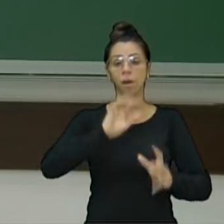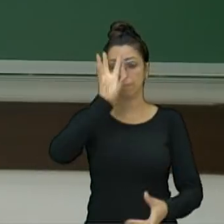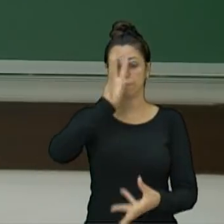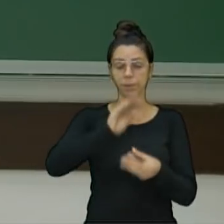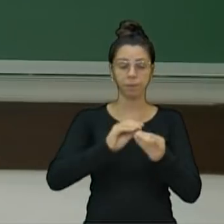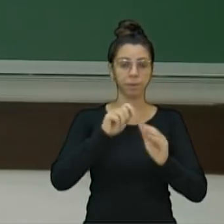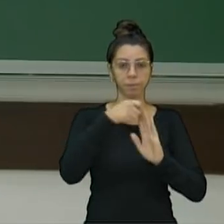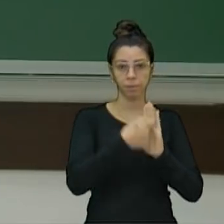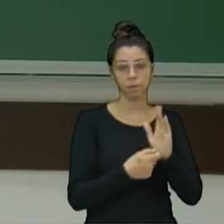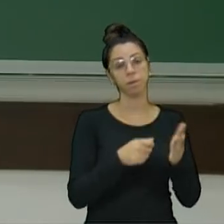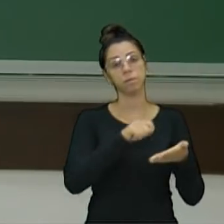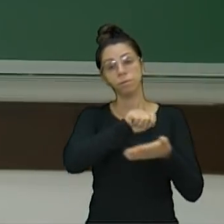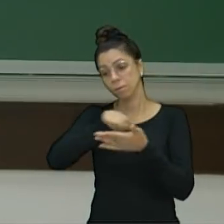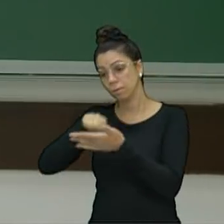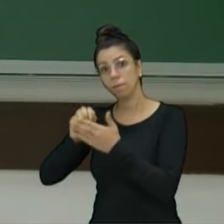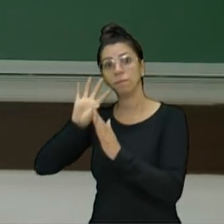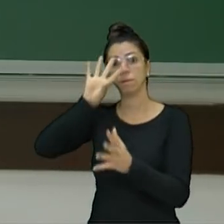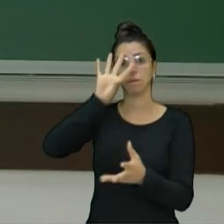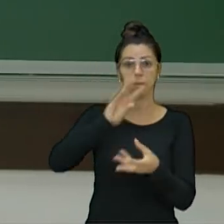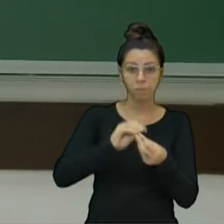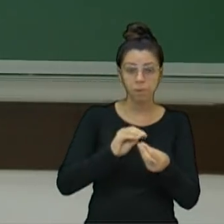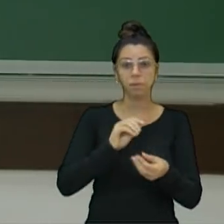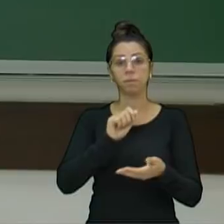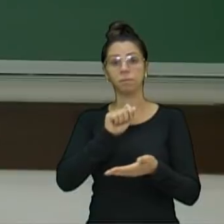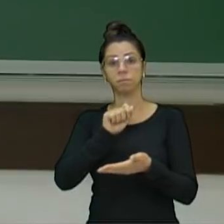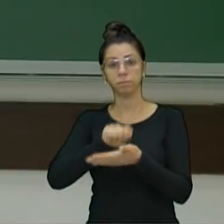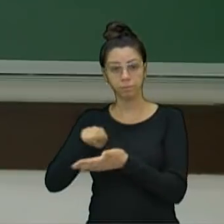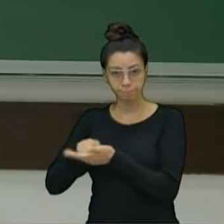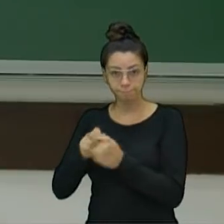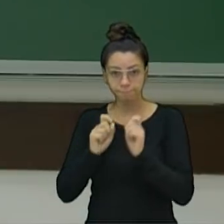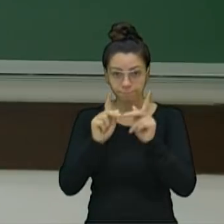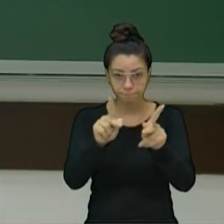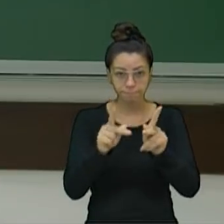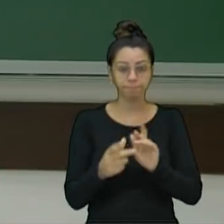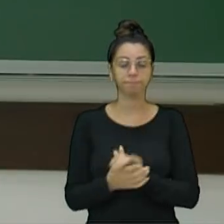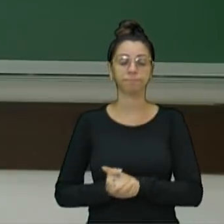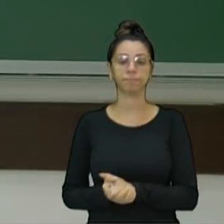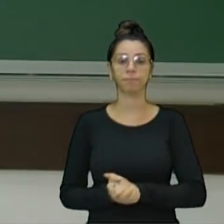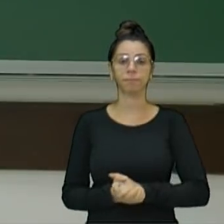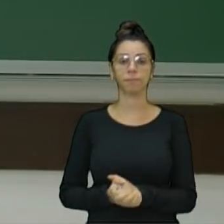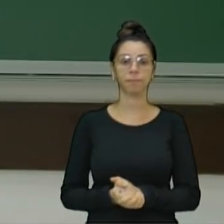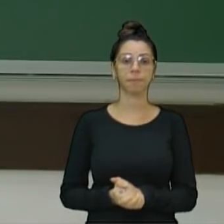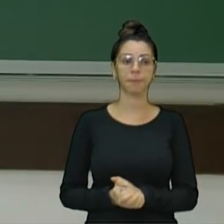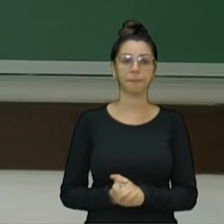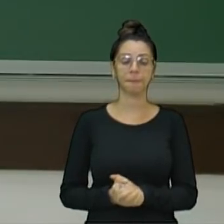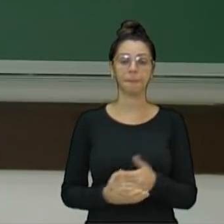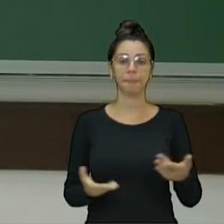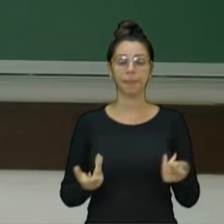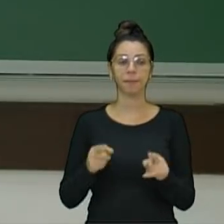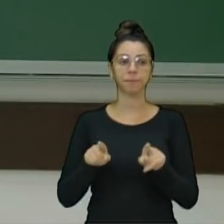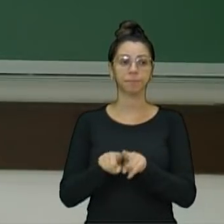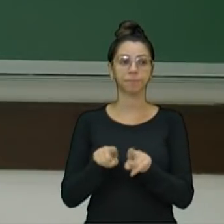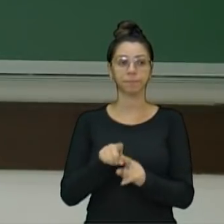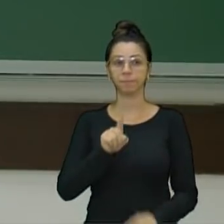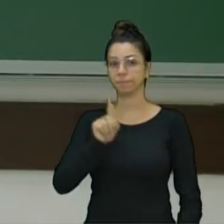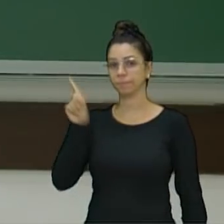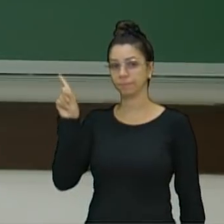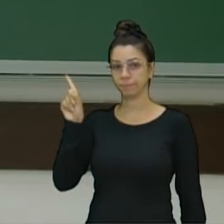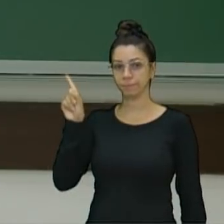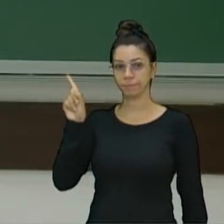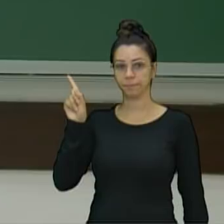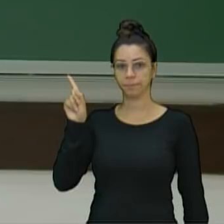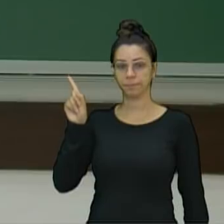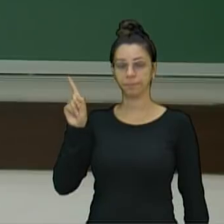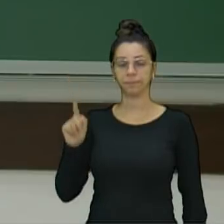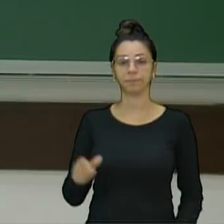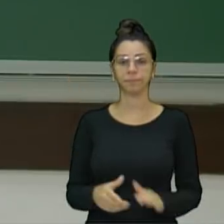melhor um texto. Hoje nós vamos falar um pouquinho sobre childhood memories.